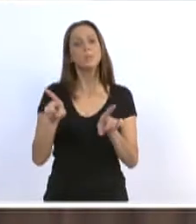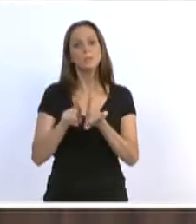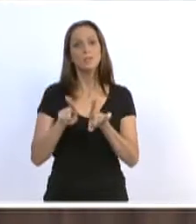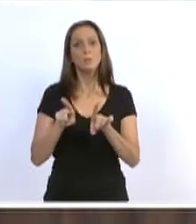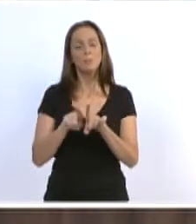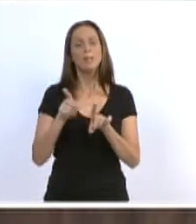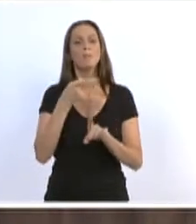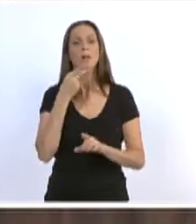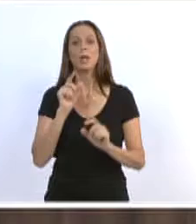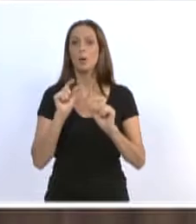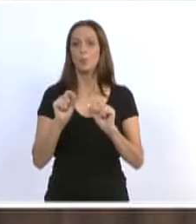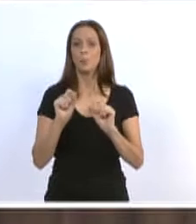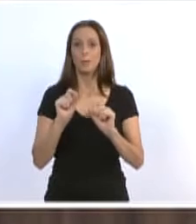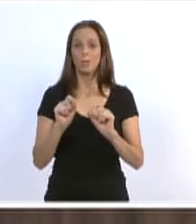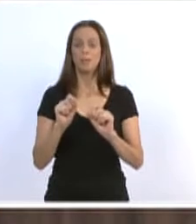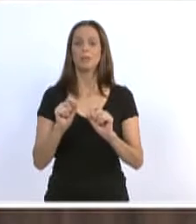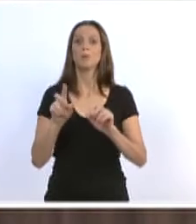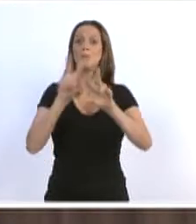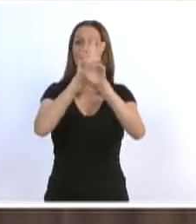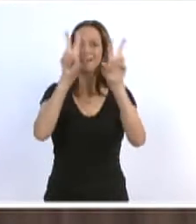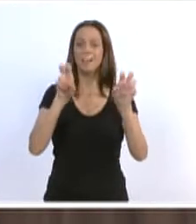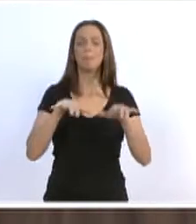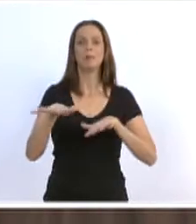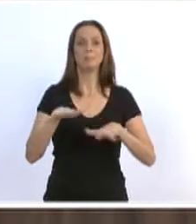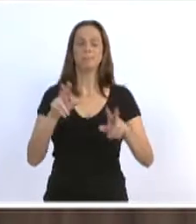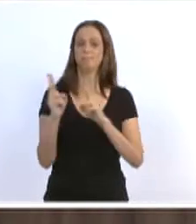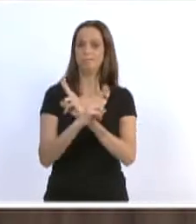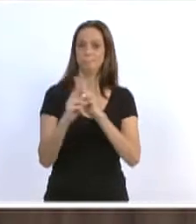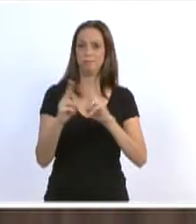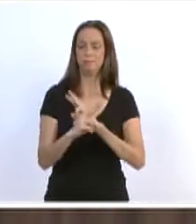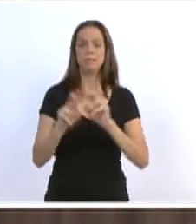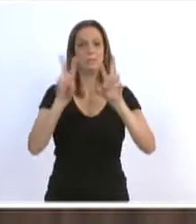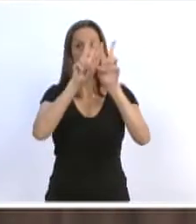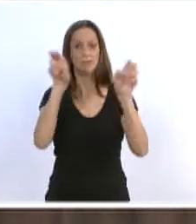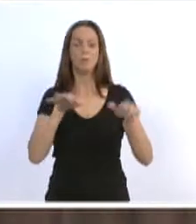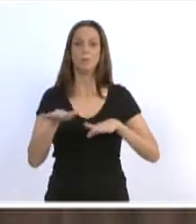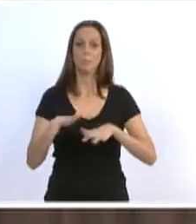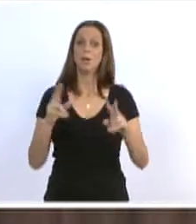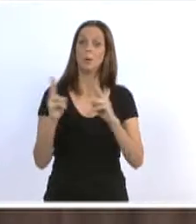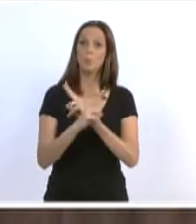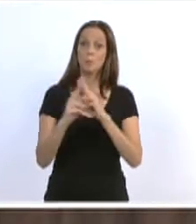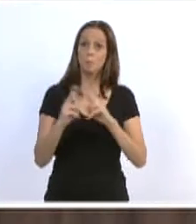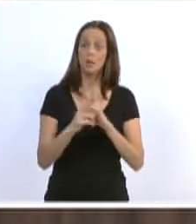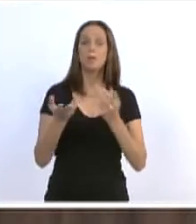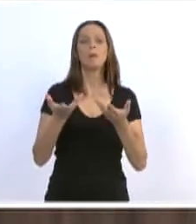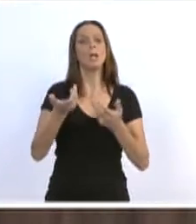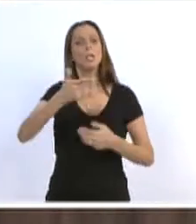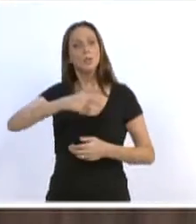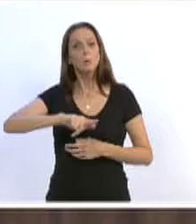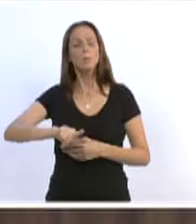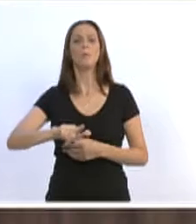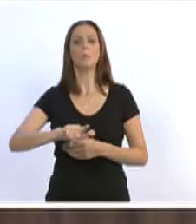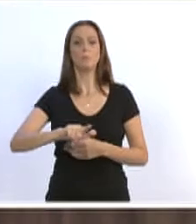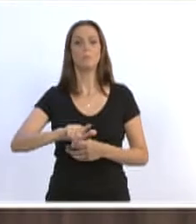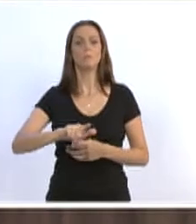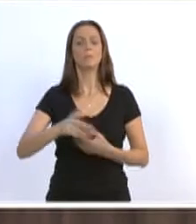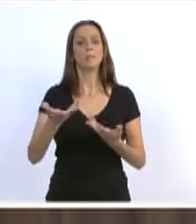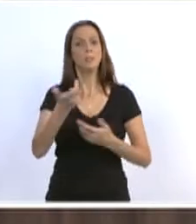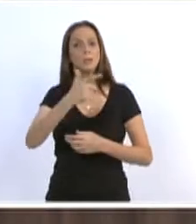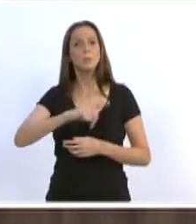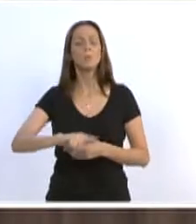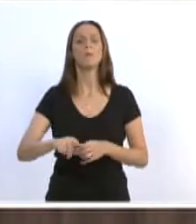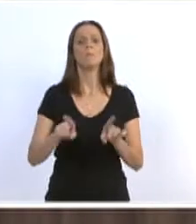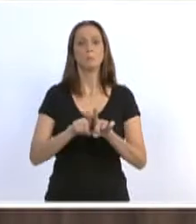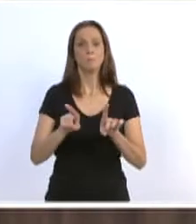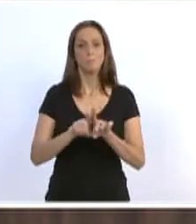mencionou chamada mobilidade urbana e dentro dessa palavra mobilidade urbana quero novamente trazer à tona a questão da